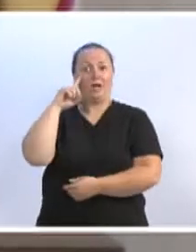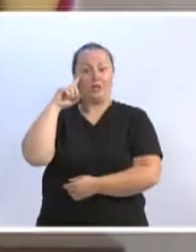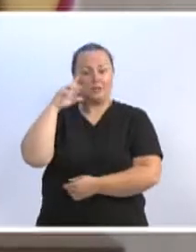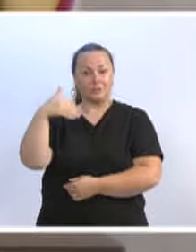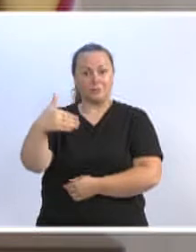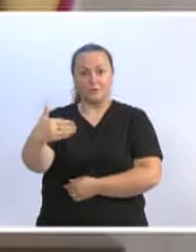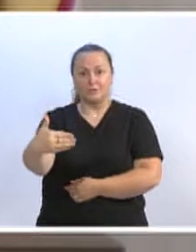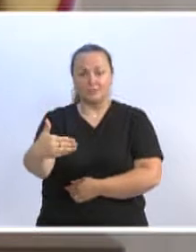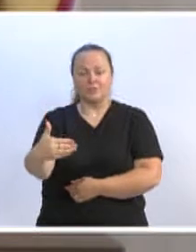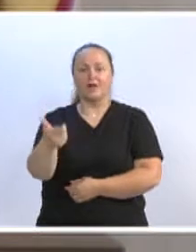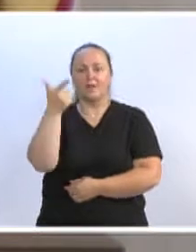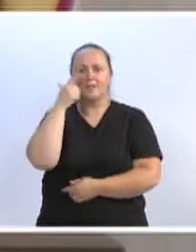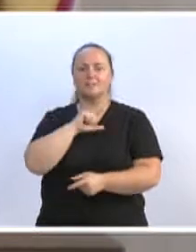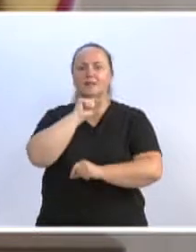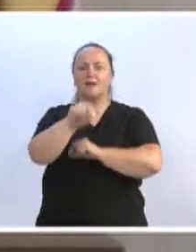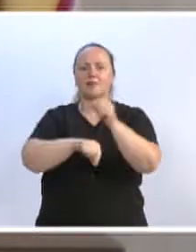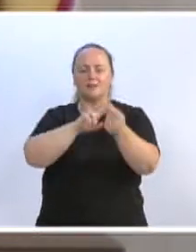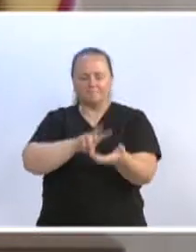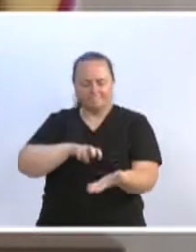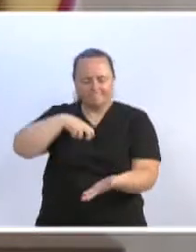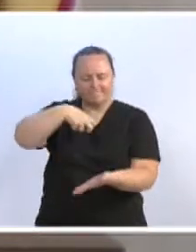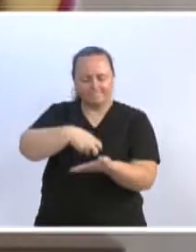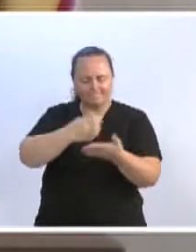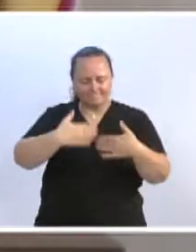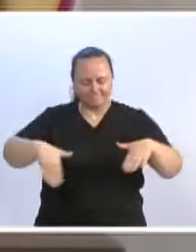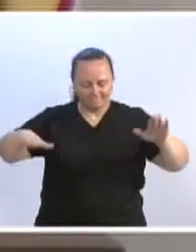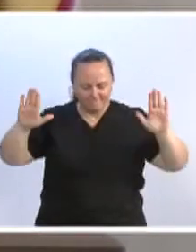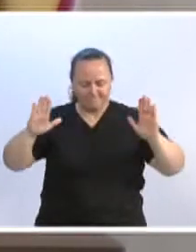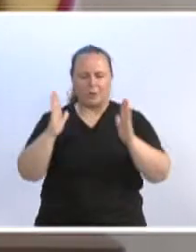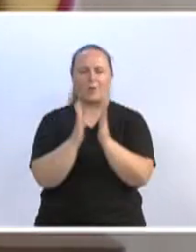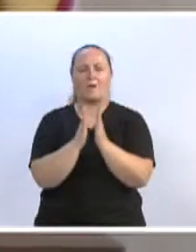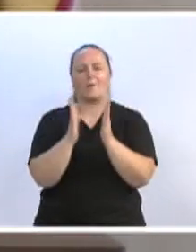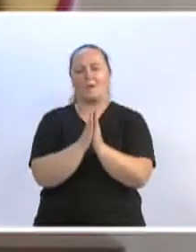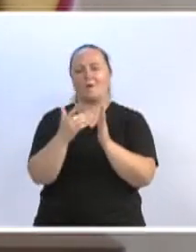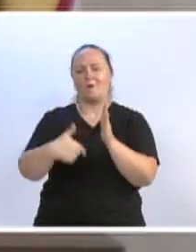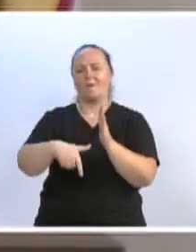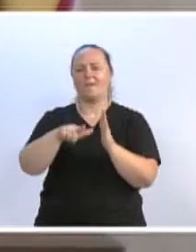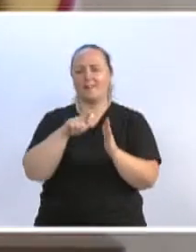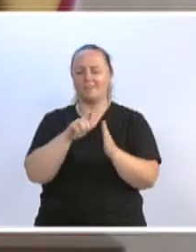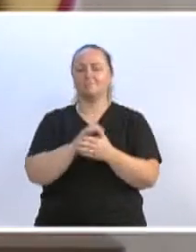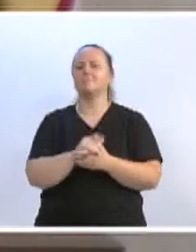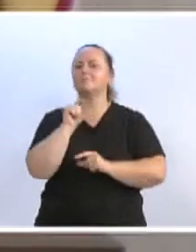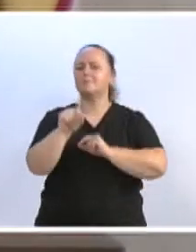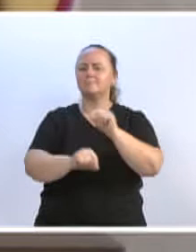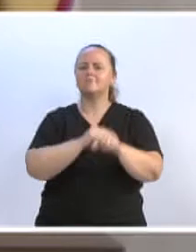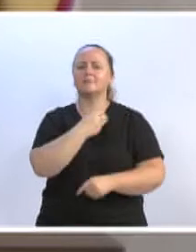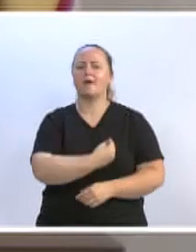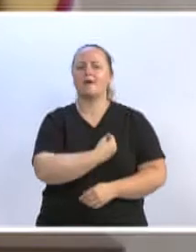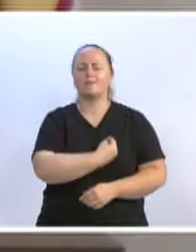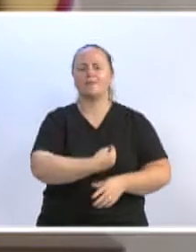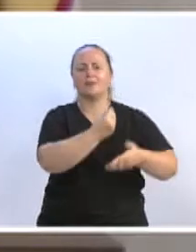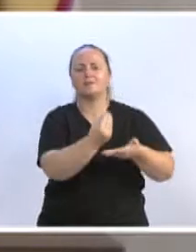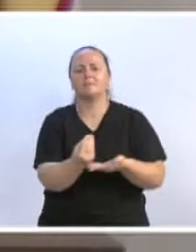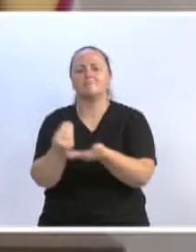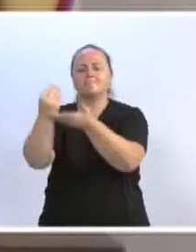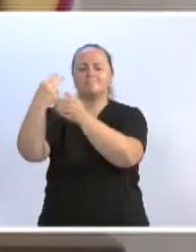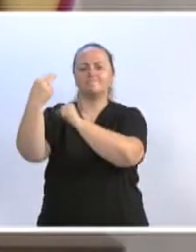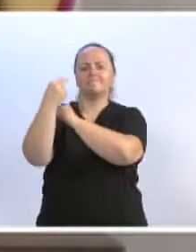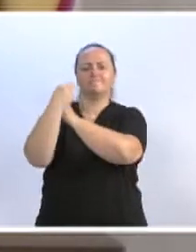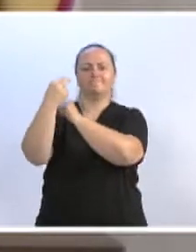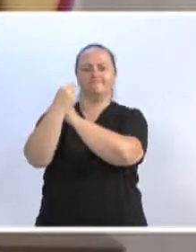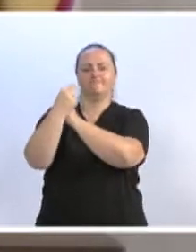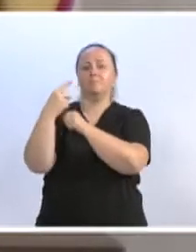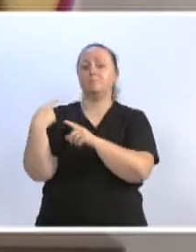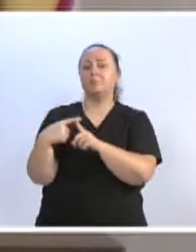Passos, ele cai de joelhos aos pés do Senhor Jesus, coloca diante dele a sua vida, porque sem ele nós não somos